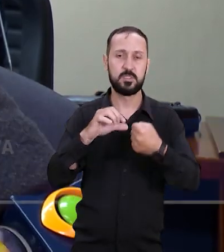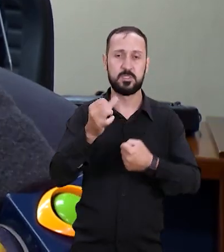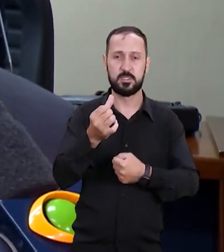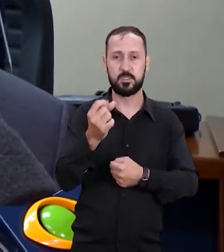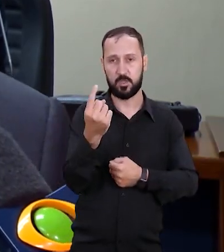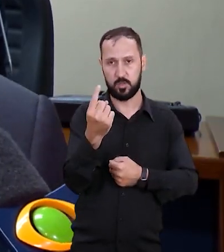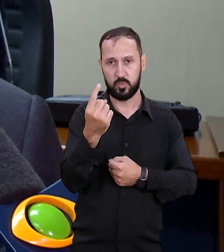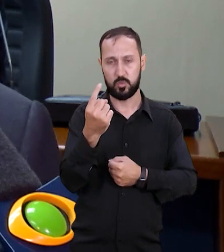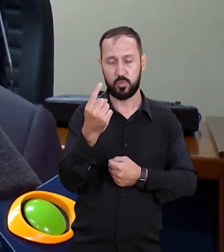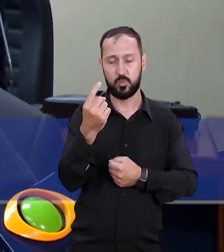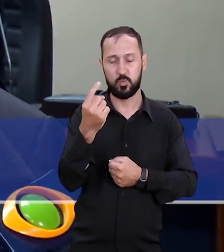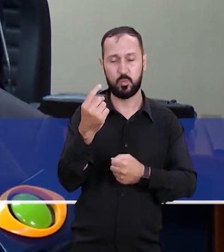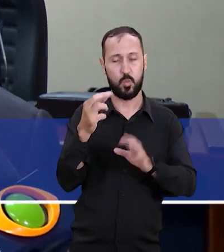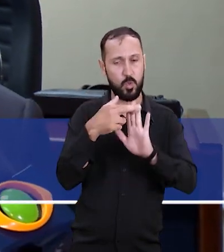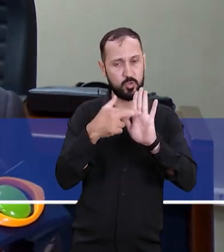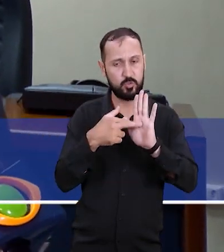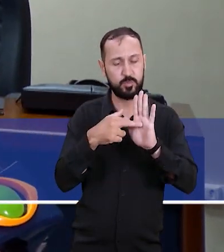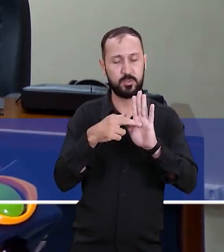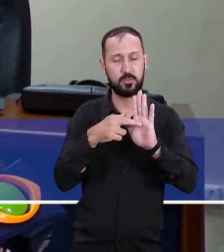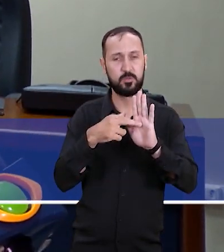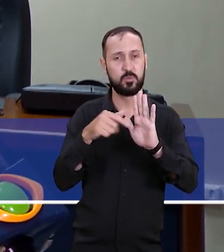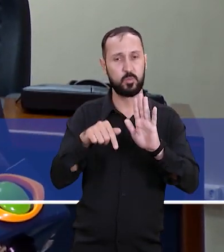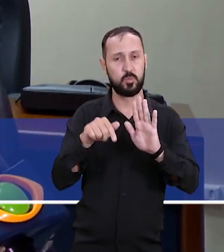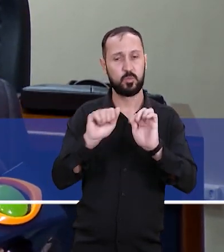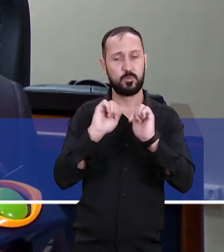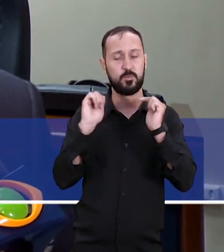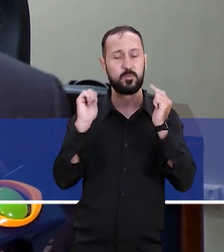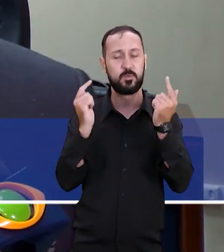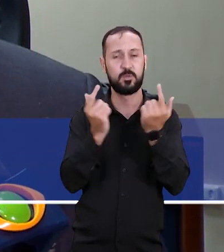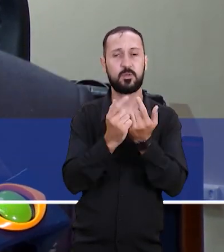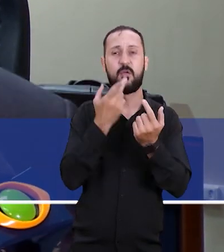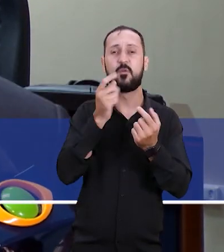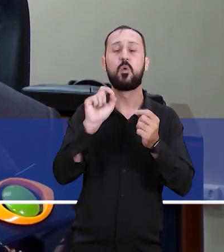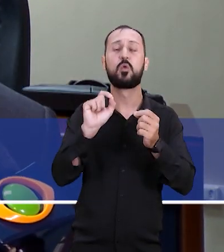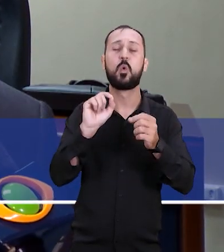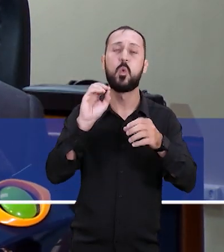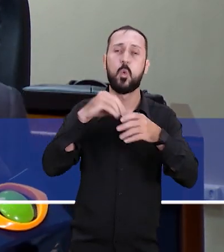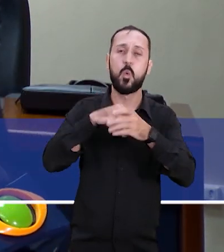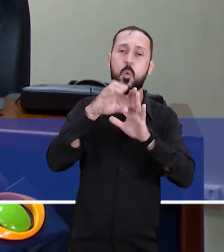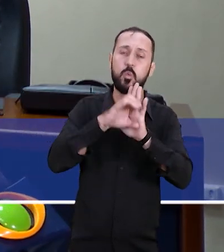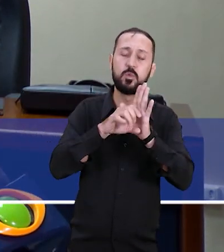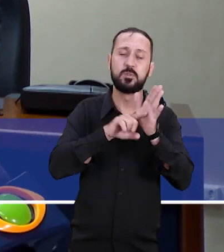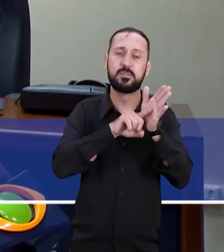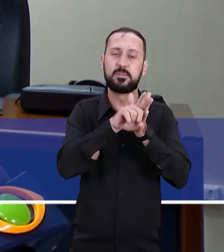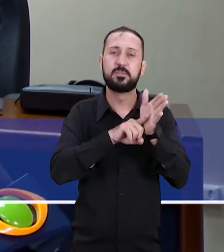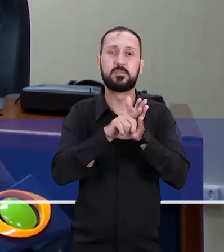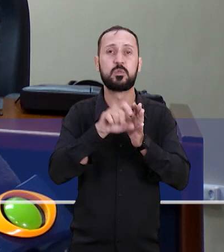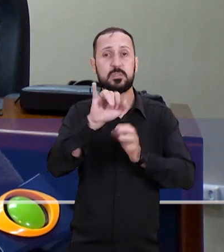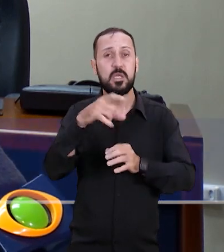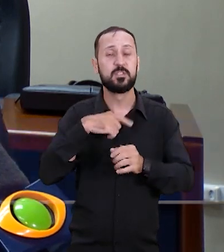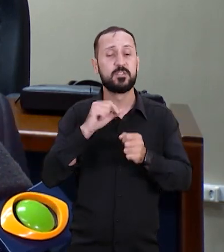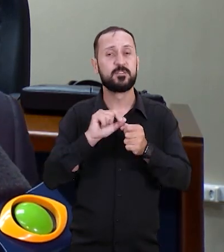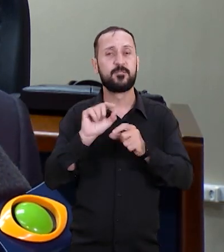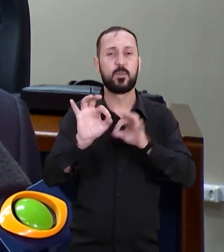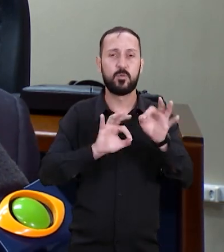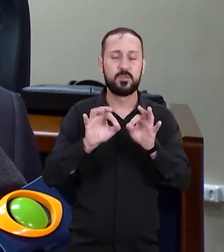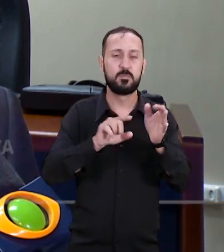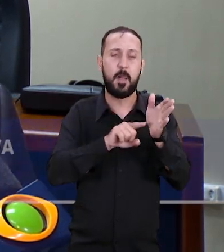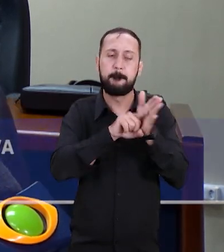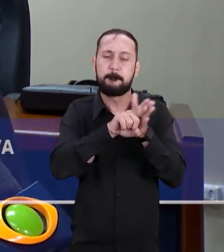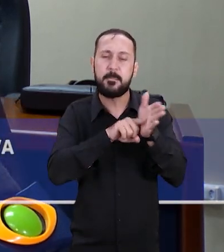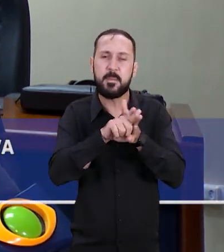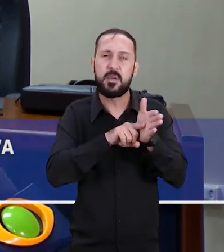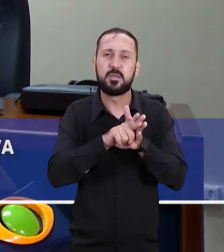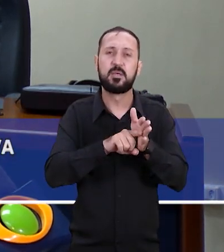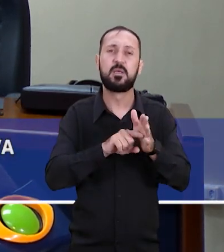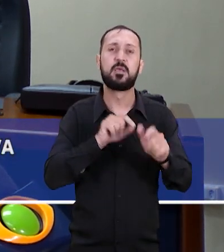artigo 61 do regimento interno dessa casa prevê a possibilidade de preservação do conteúdo investigatório. Então, se nós estamos partindo